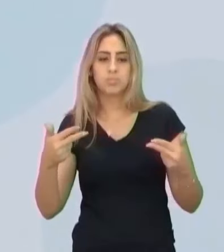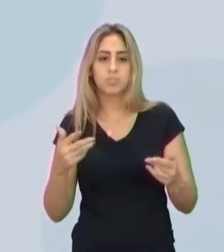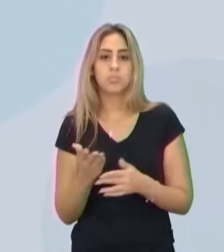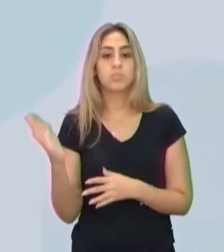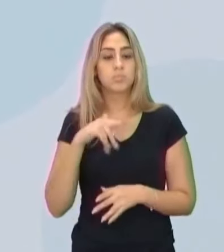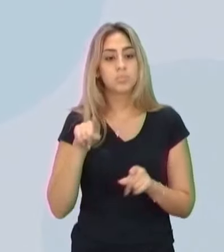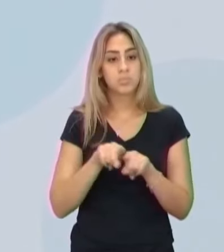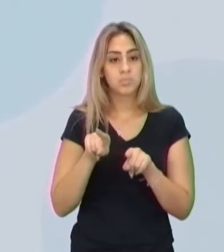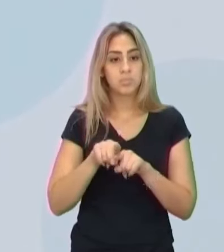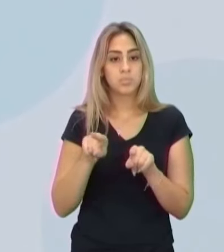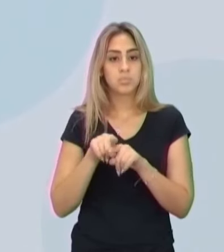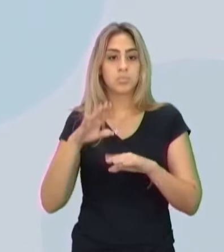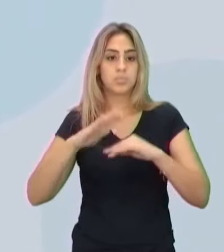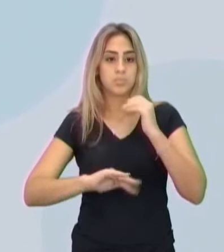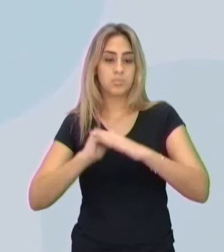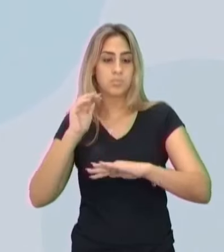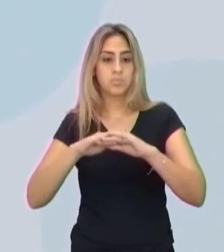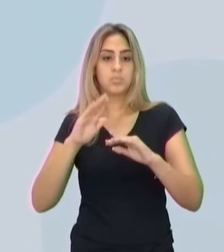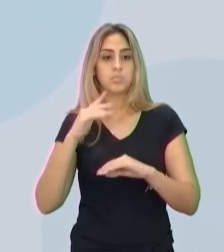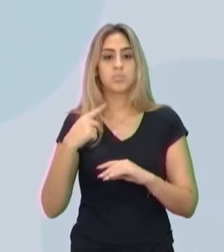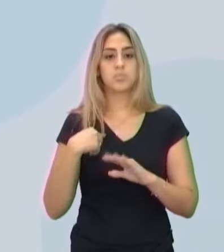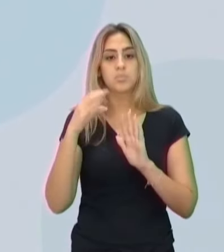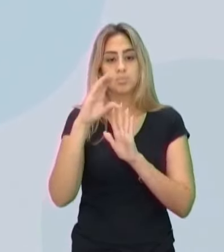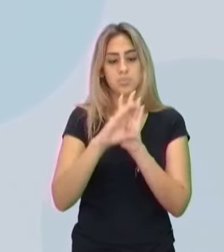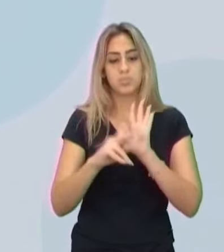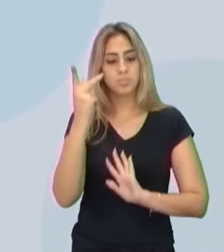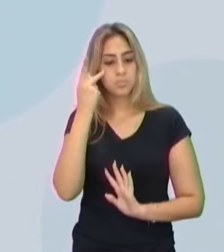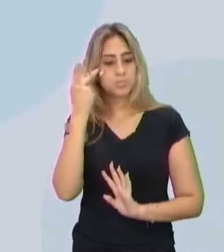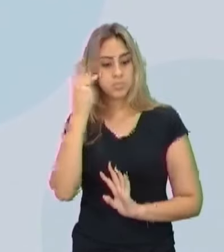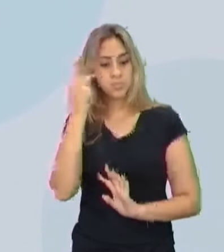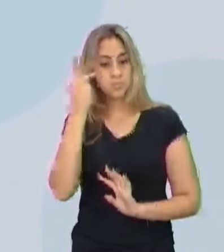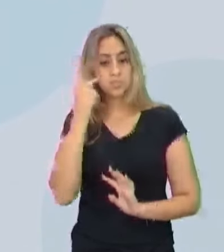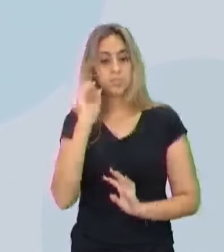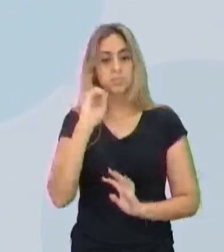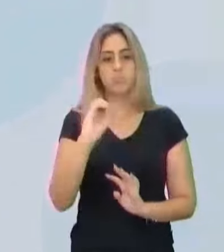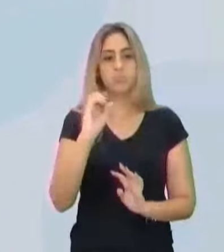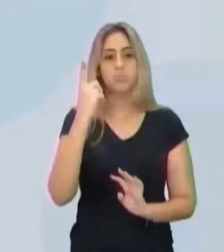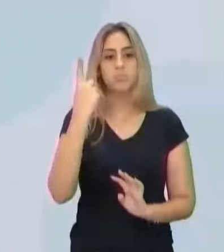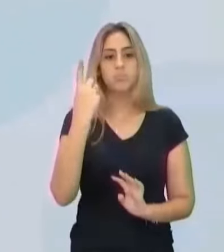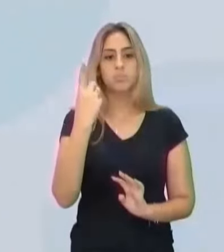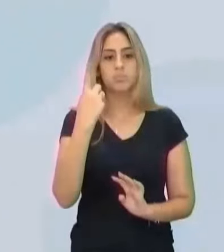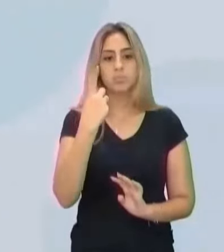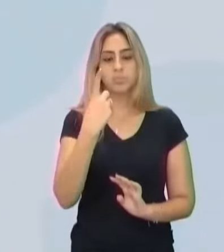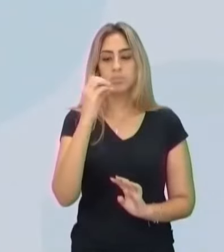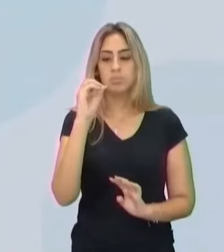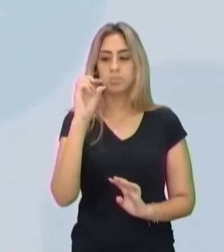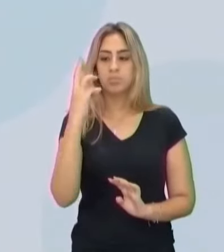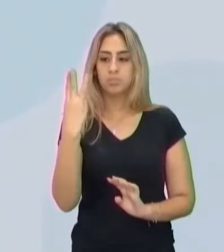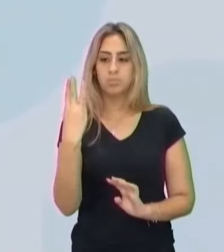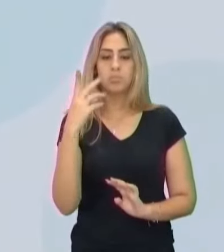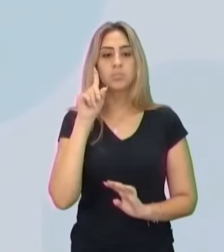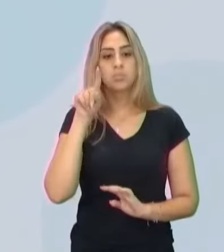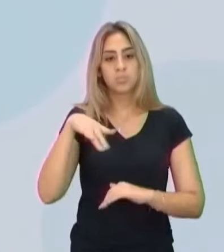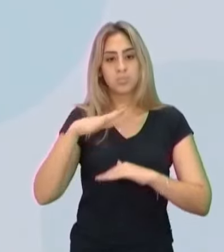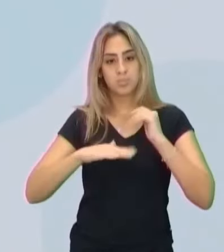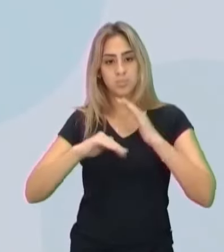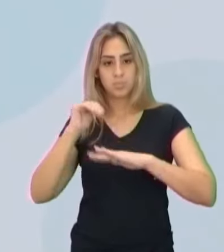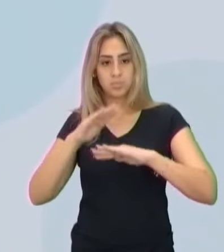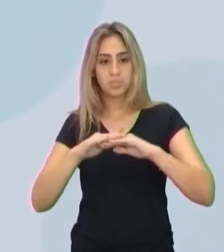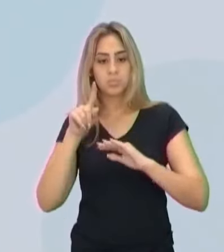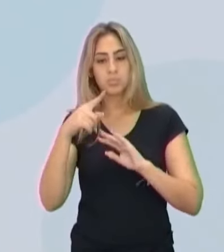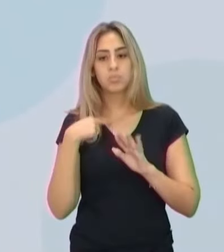Vamos trabalhar também a habilidade do currículo paulista, que é a habilidade 103, que ela